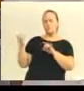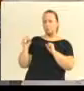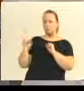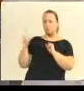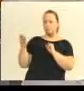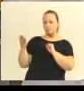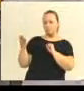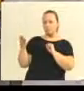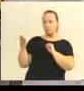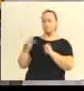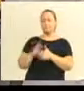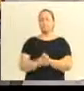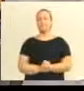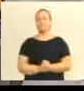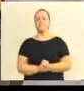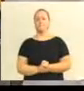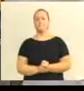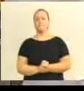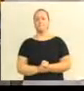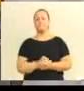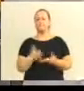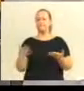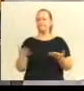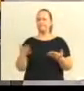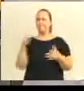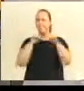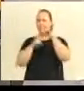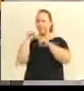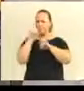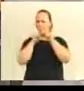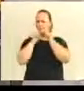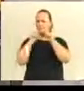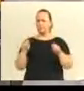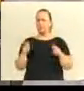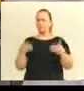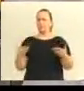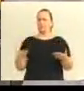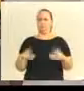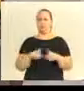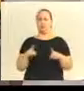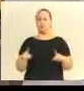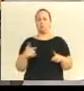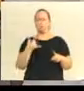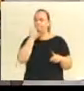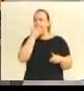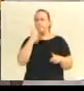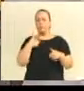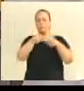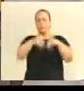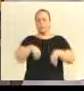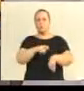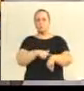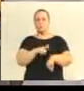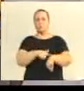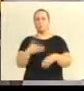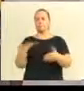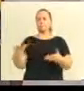mas foi colocado à disposição netão é falha da nossa assessoria está sendo prejudicado no meu tempo aqui na minha fala